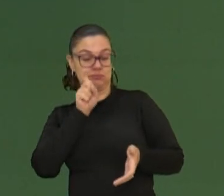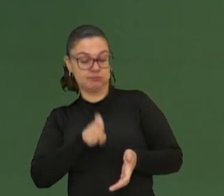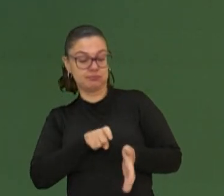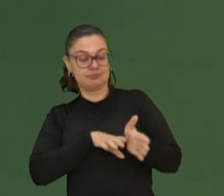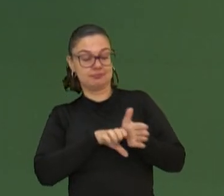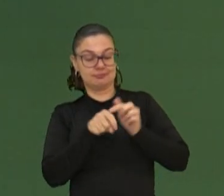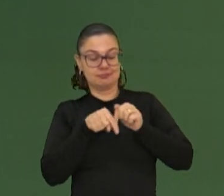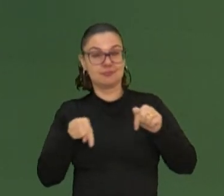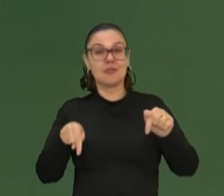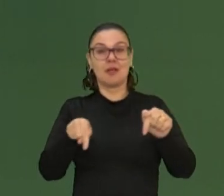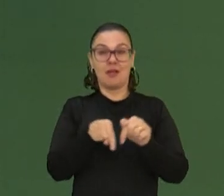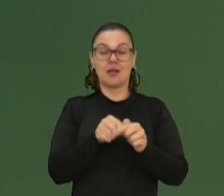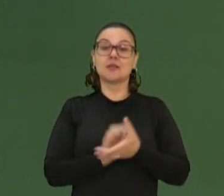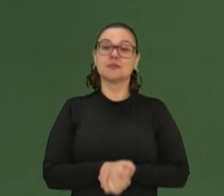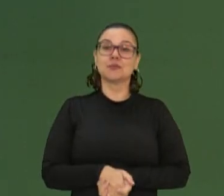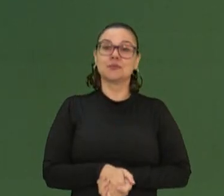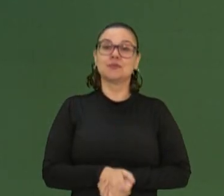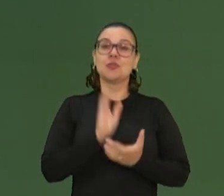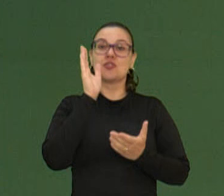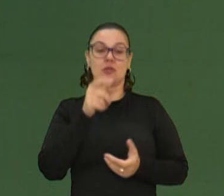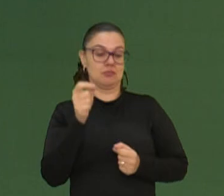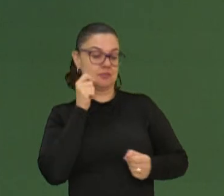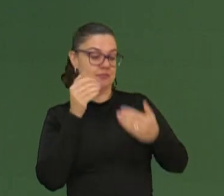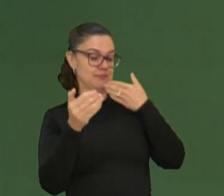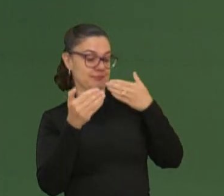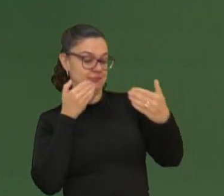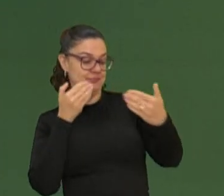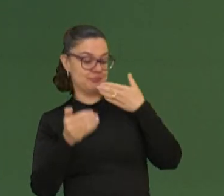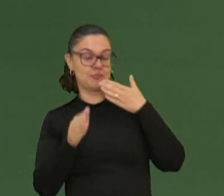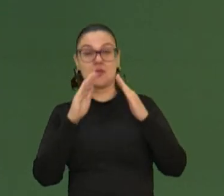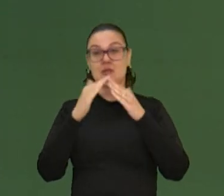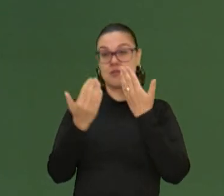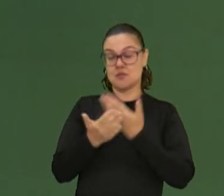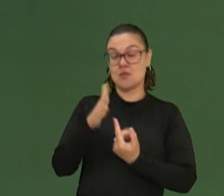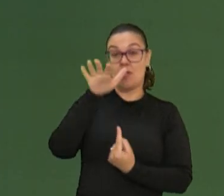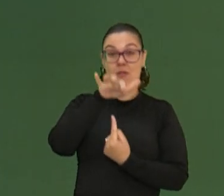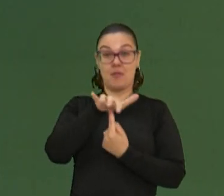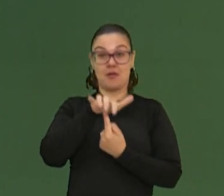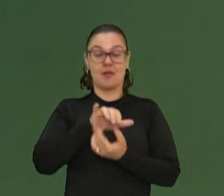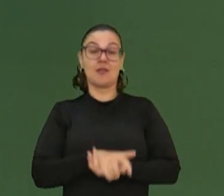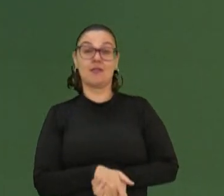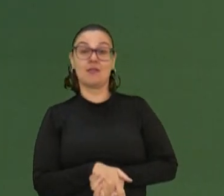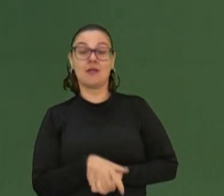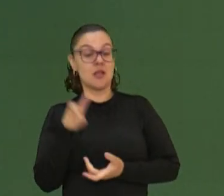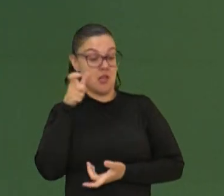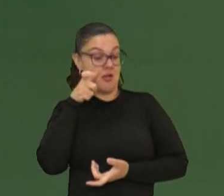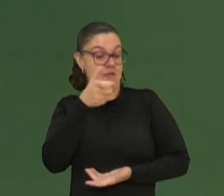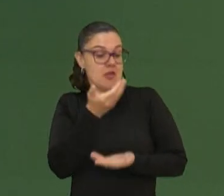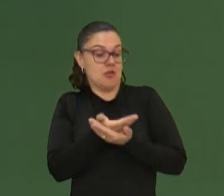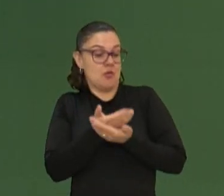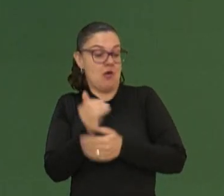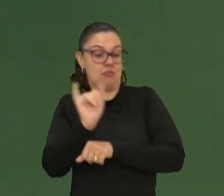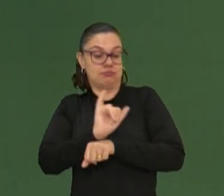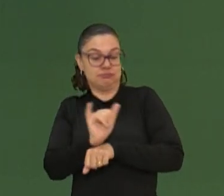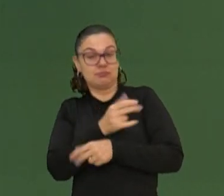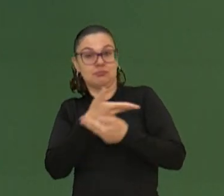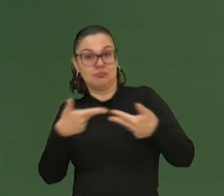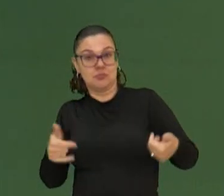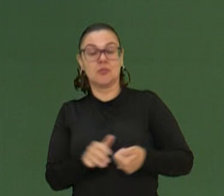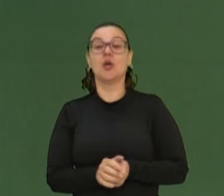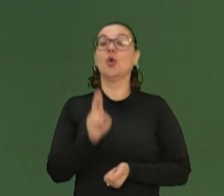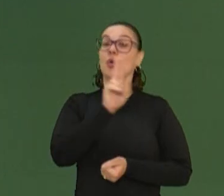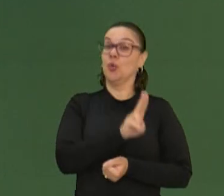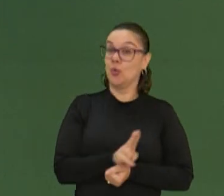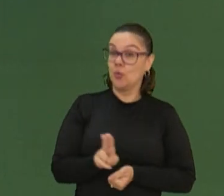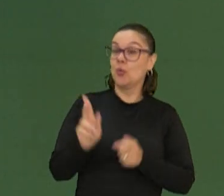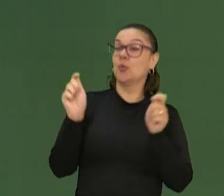Classroom? Está participando no chat no Aula Paraná? Está revendo as aulas quando você precisa, lá no site Aula Paraná? Use